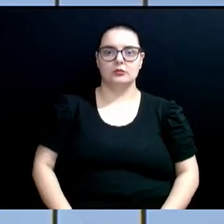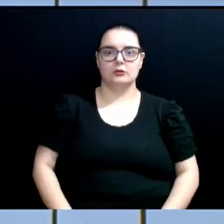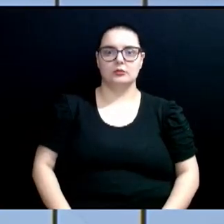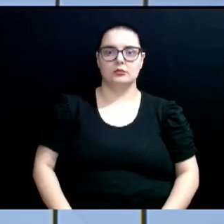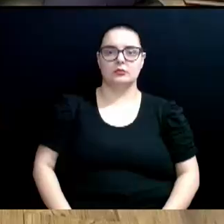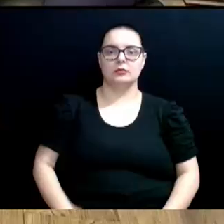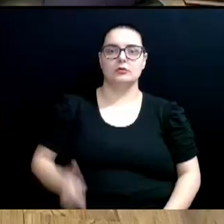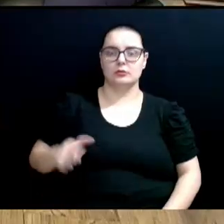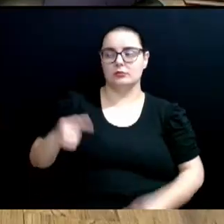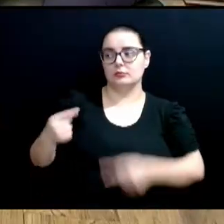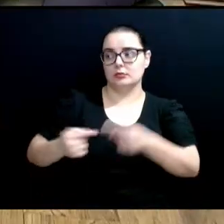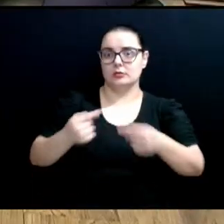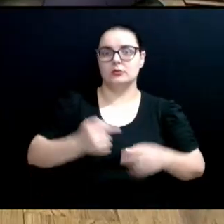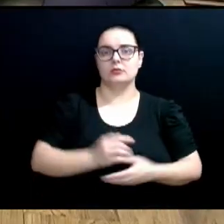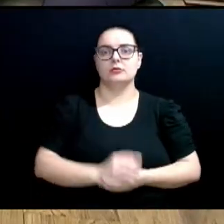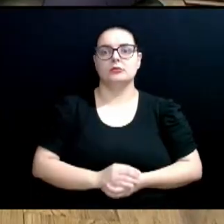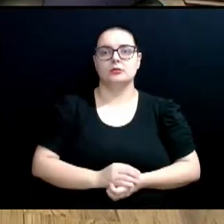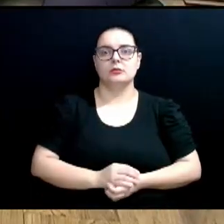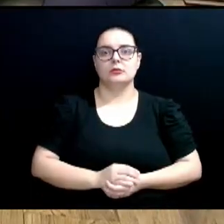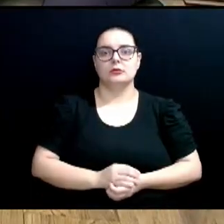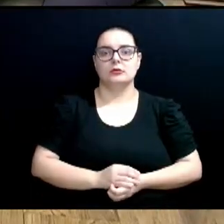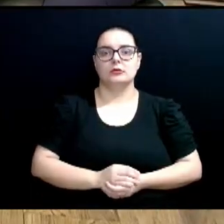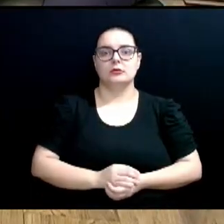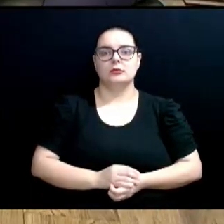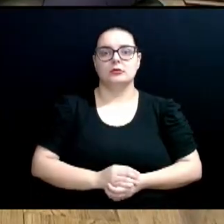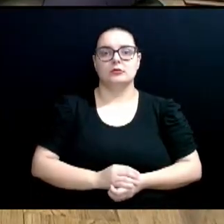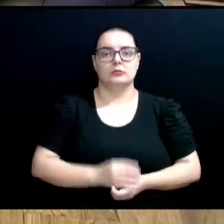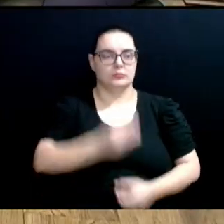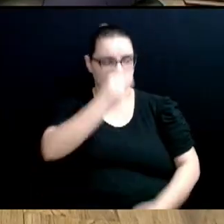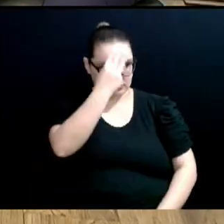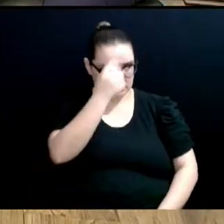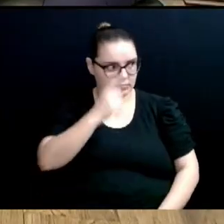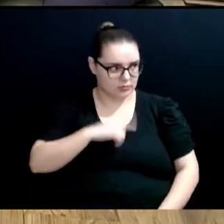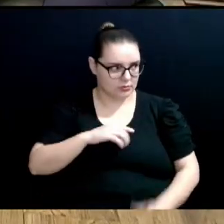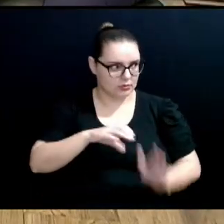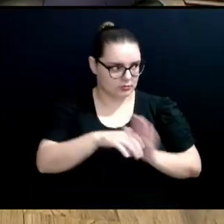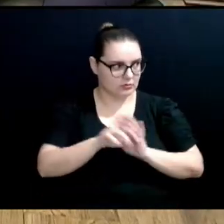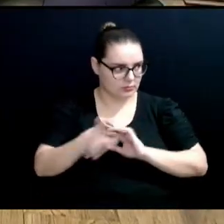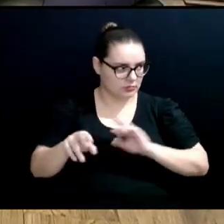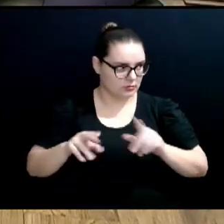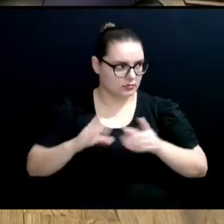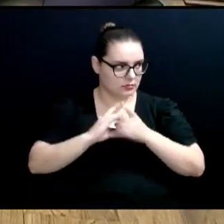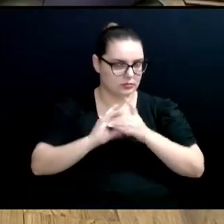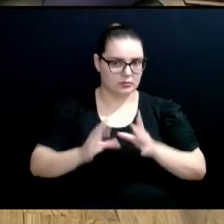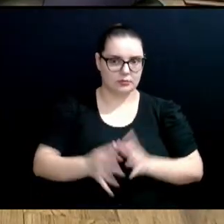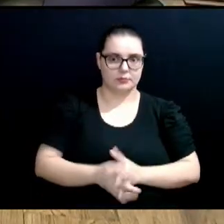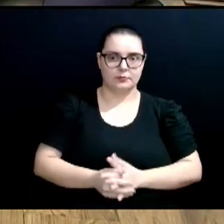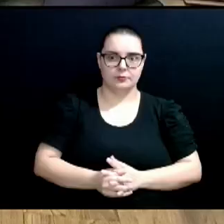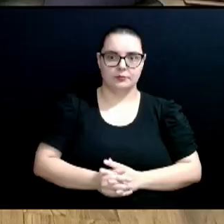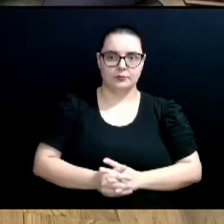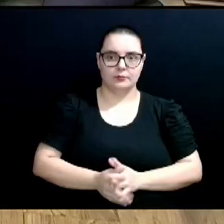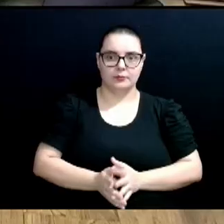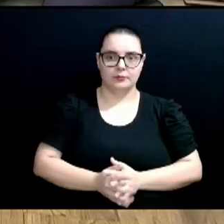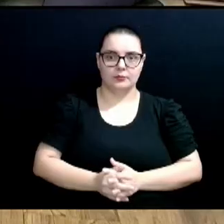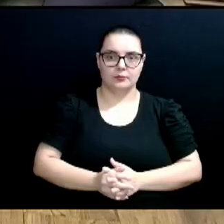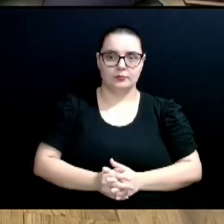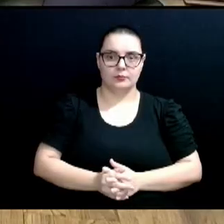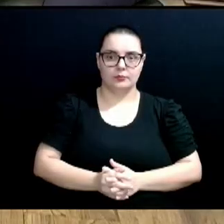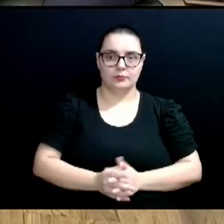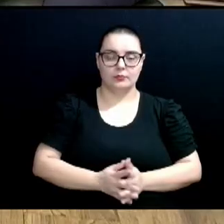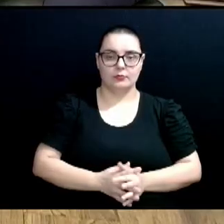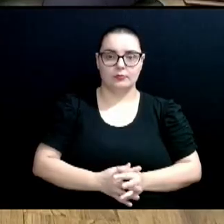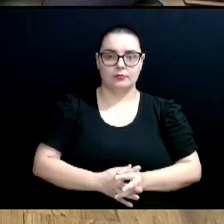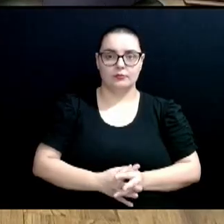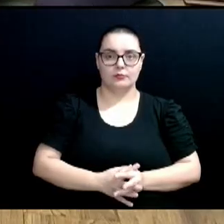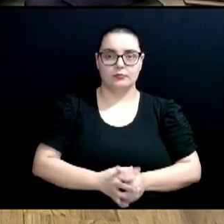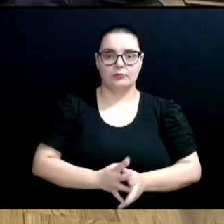discussão. Wagner, existem conceitos diferentes de democracia? Eu acho que eu gosto